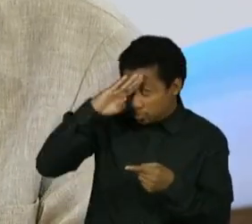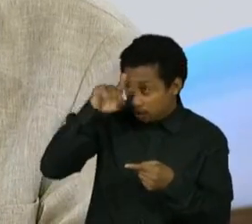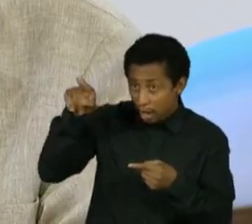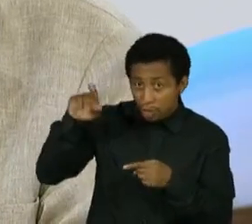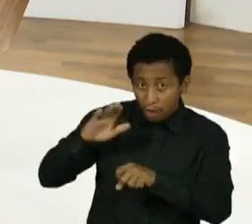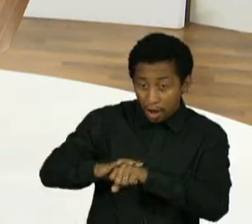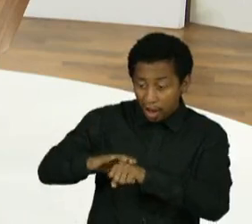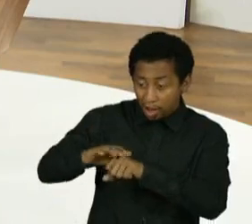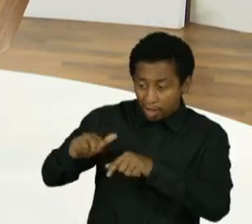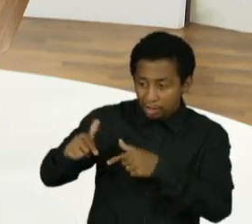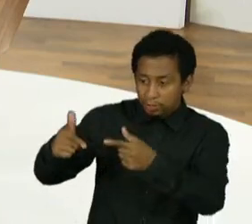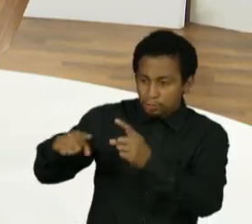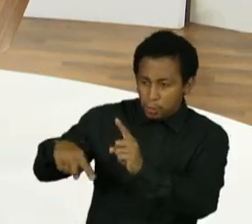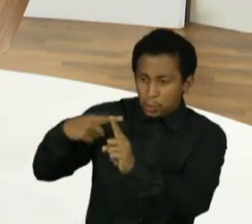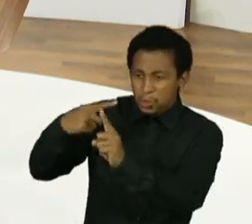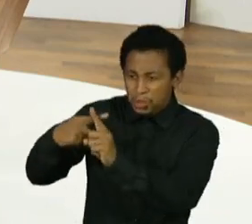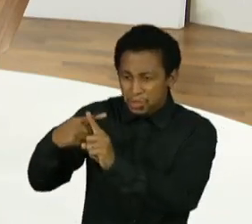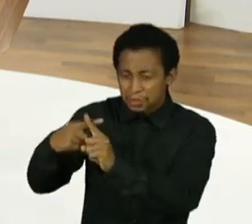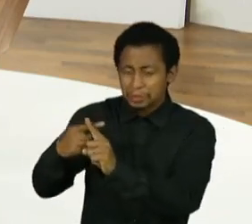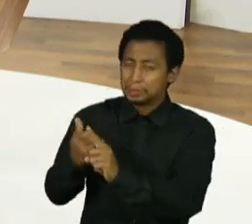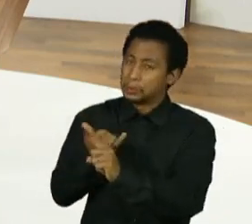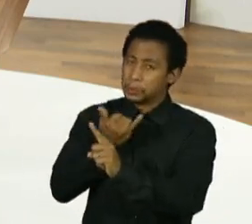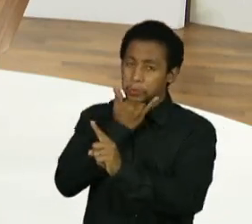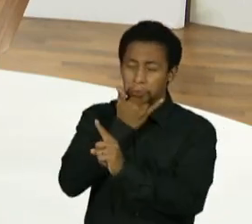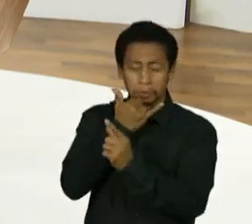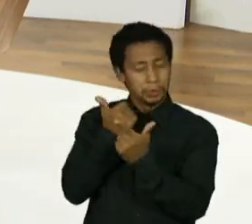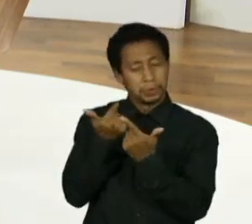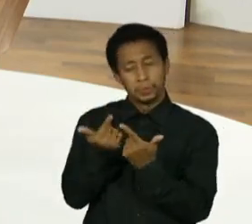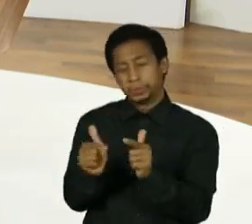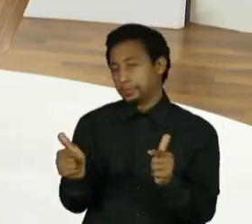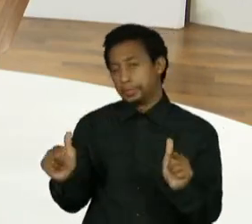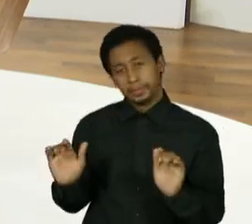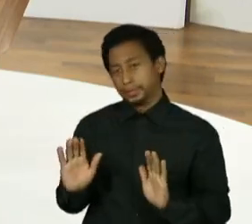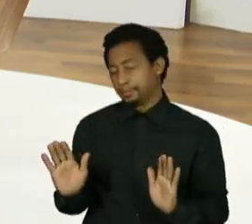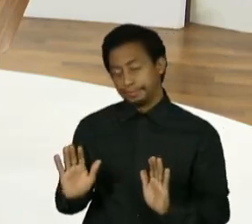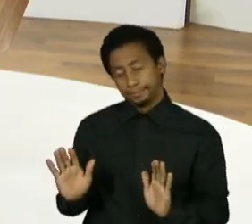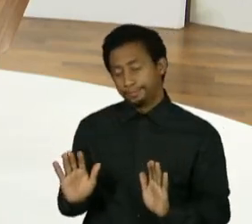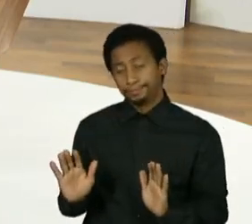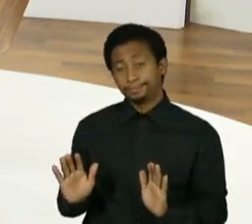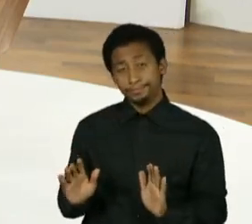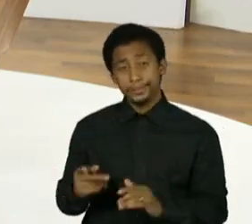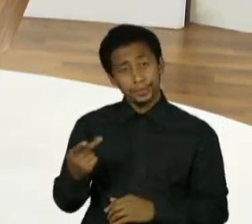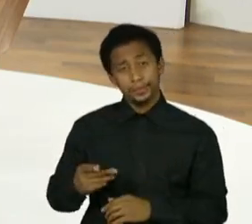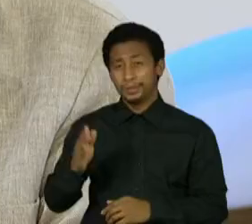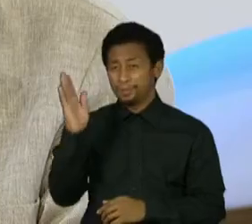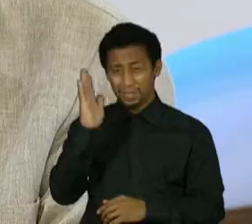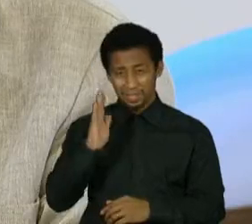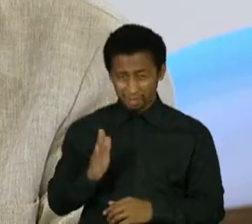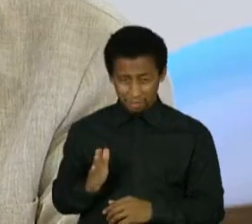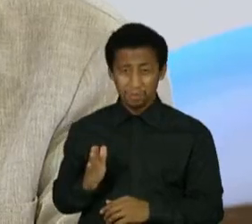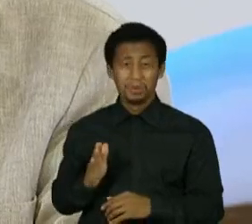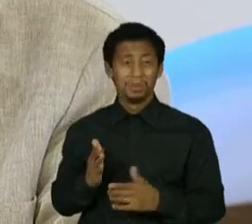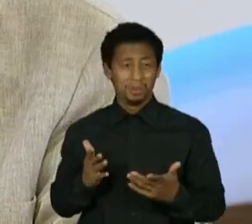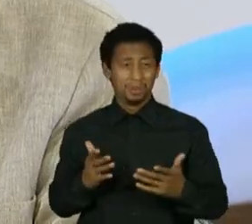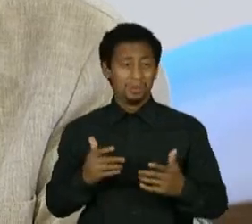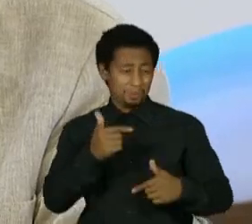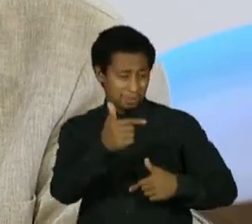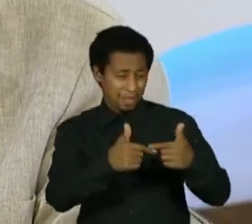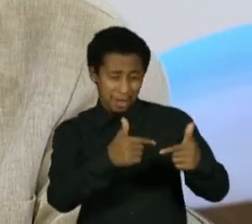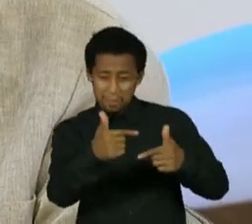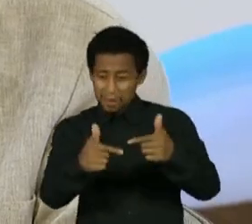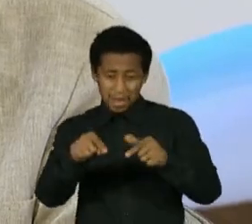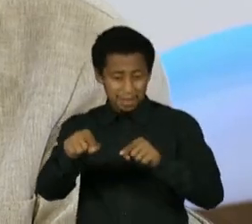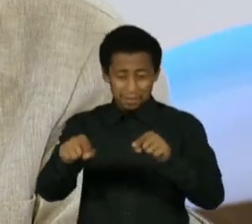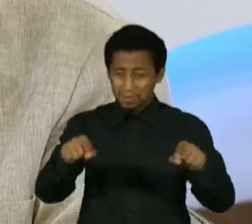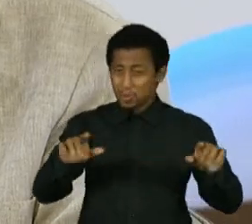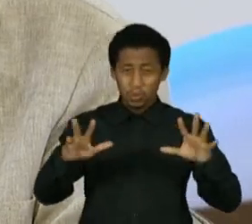os principais temas da agenda diplomática brasileira estão praticamente abandonados. O que é que nós fizemos com o